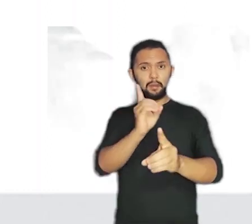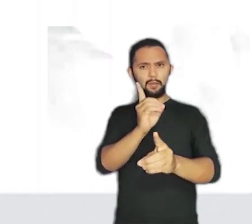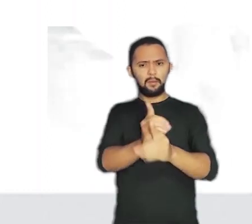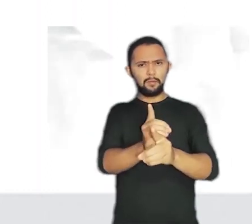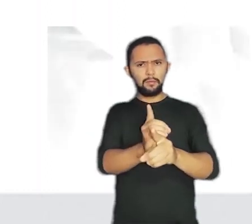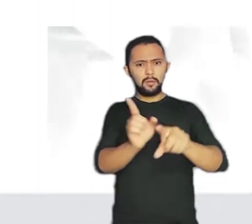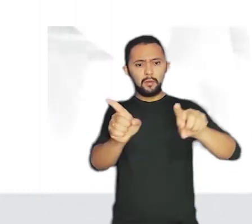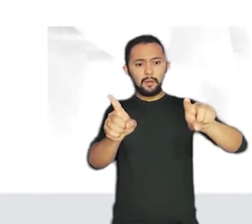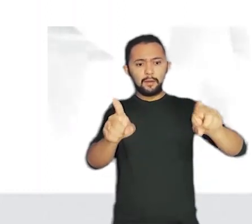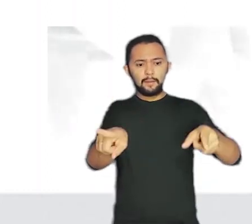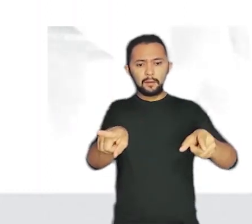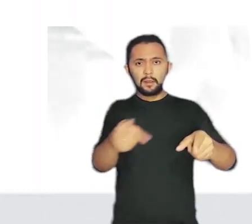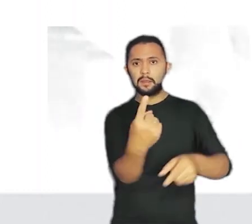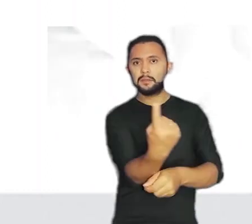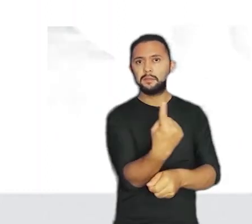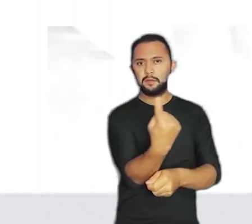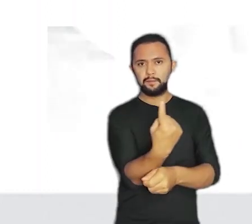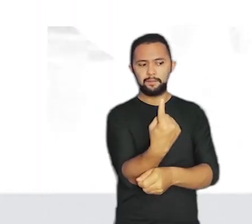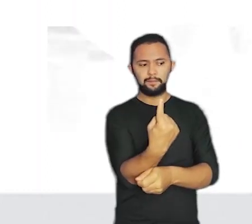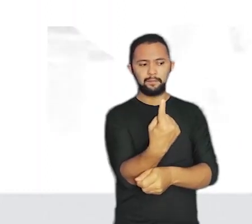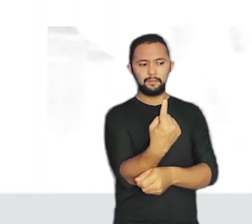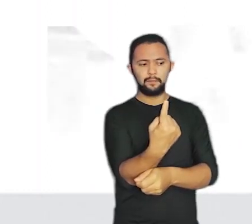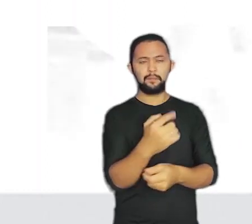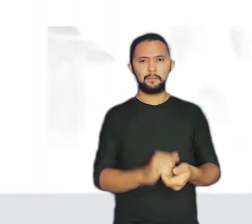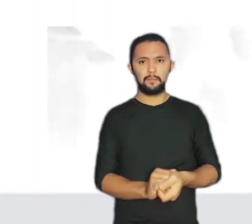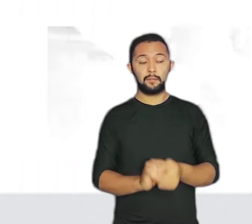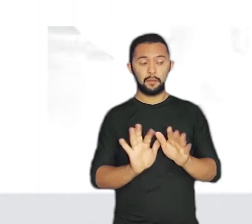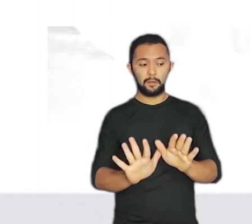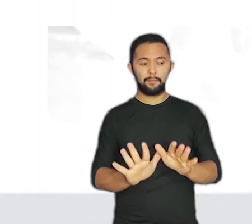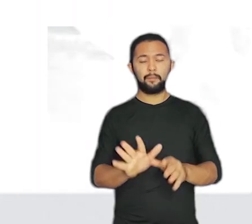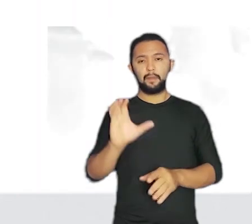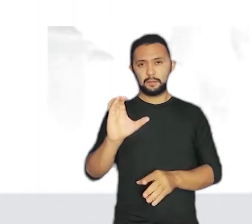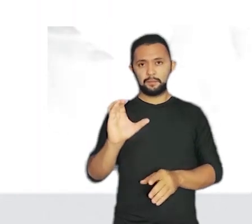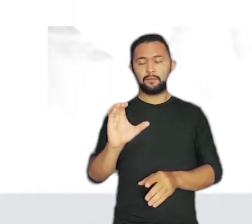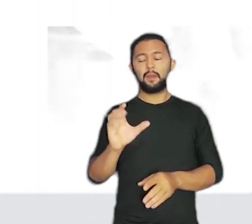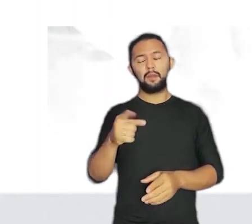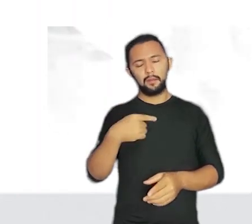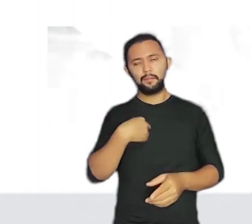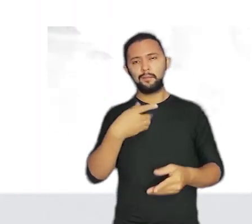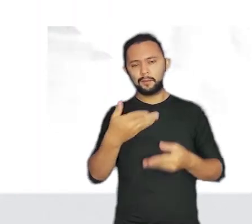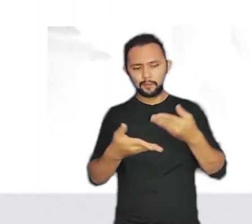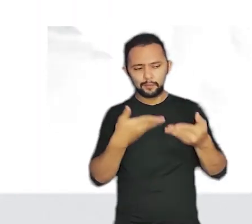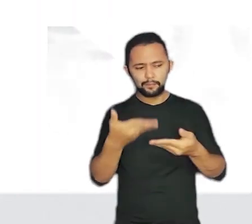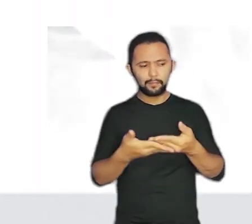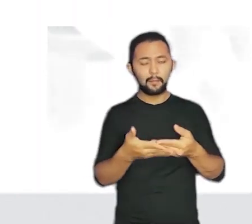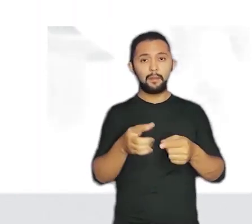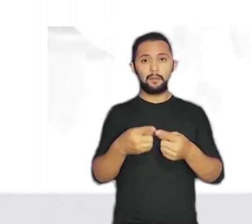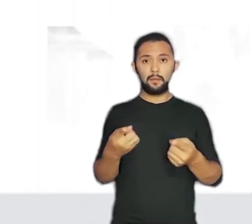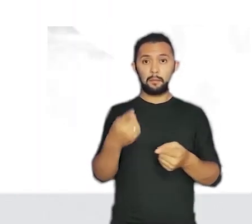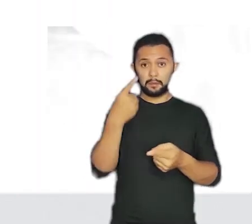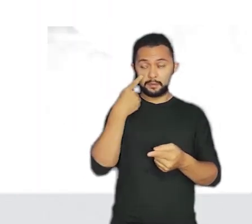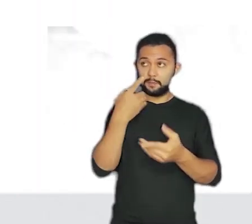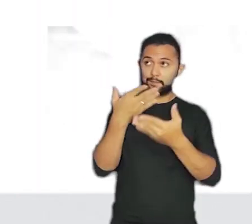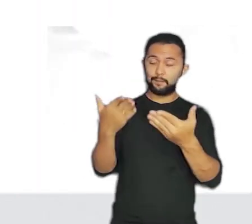oração. Eu argumentei, Otávio, mas ele não quis me ouvir. E a letra D, Chico Buarque, meu